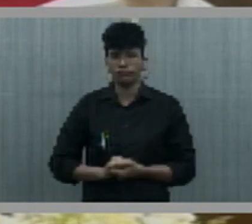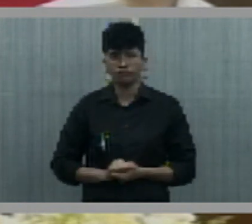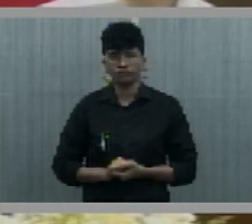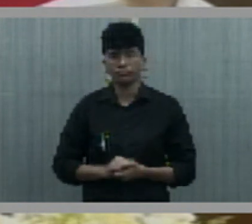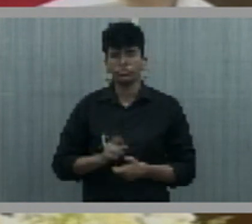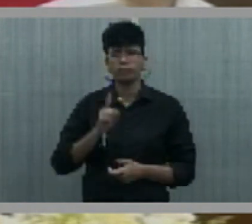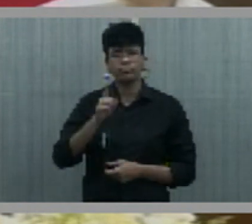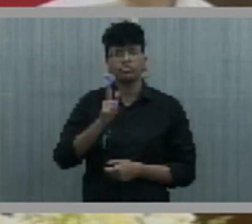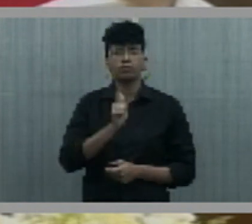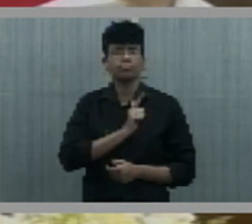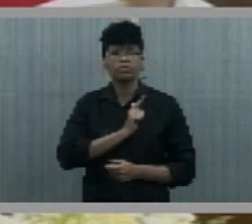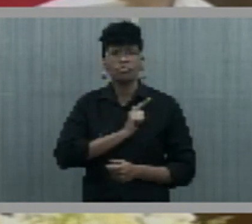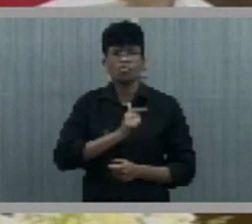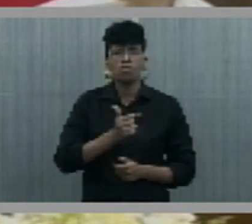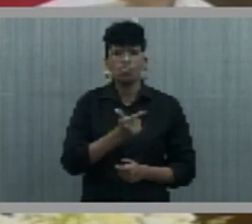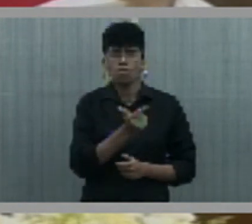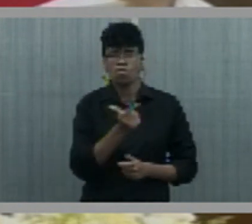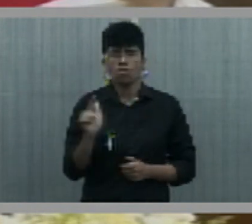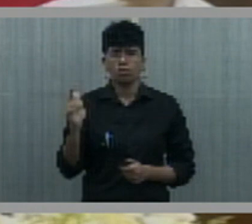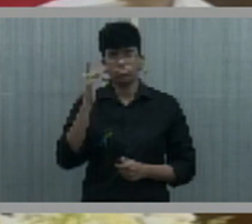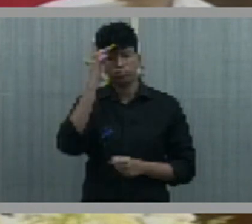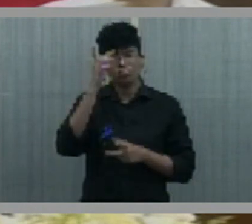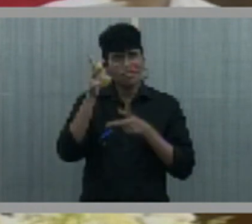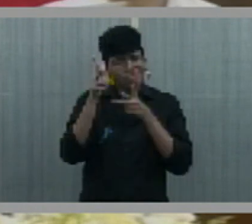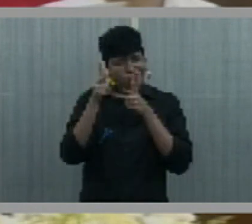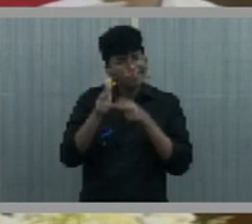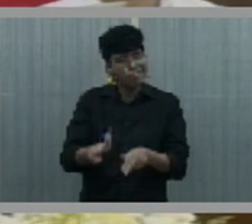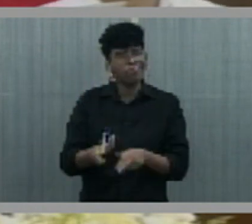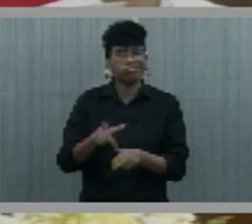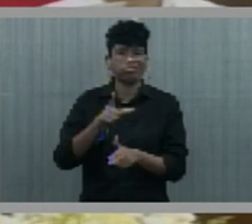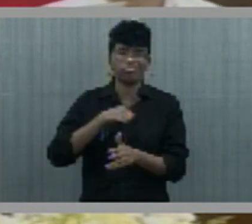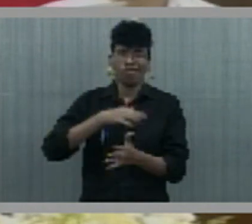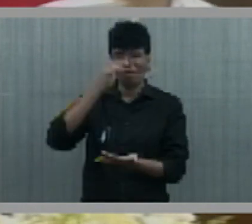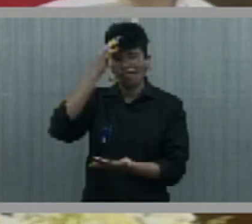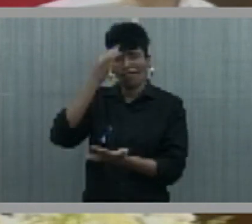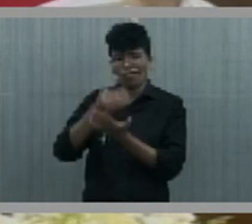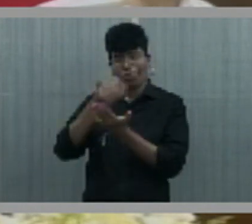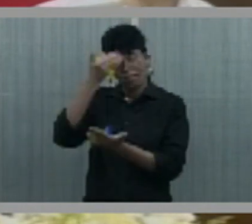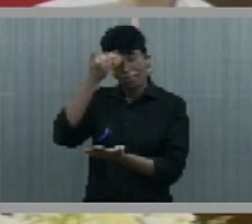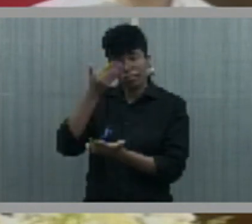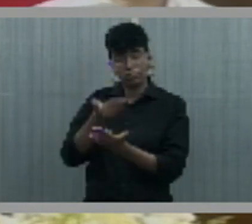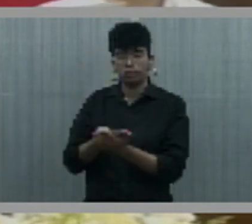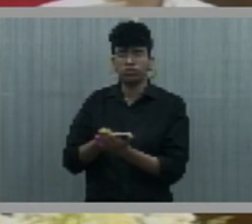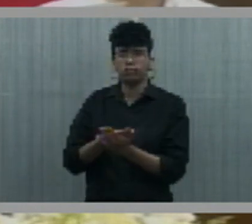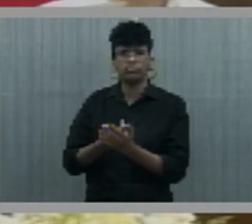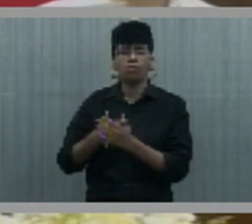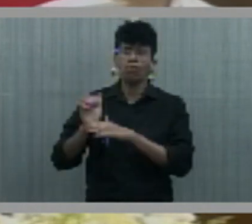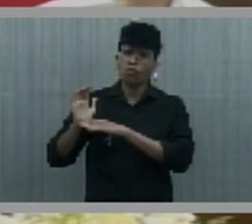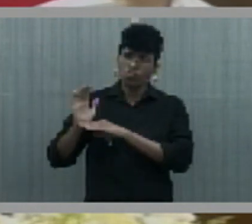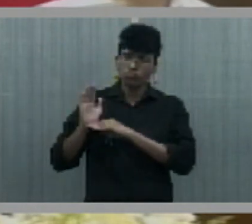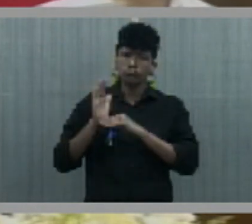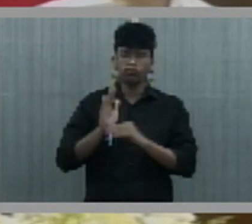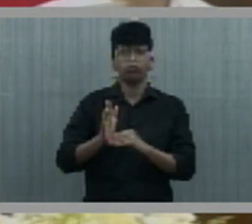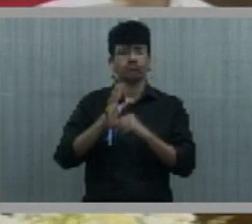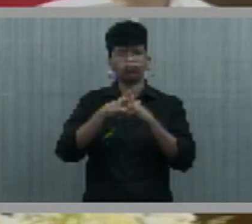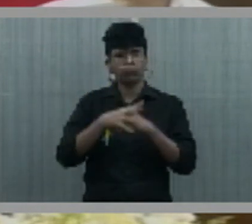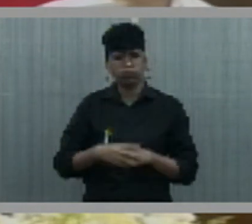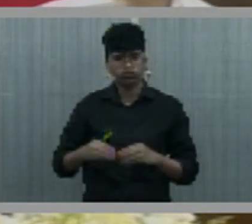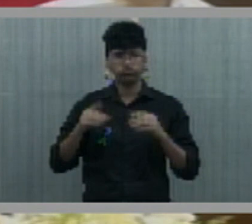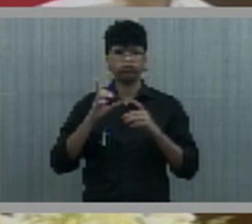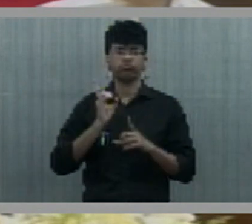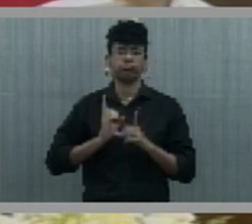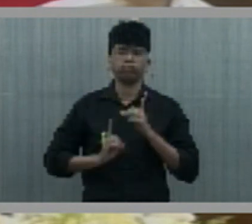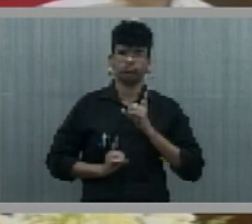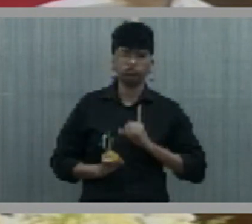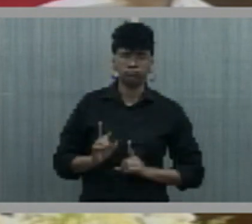Estão cercados de outros que têm a mesma fé, o que ajuda a superar a depressão